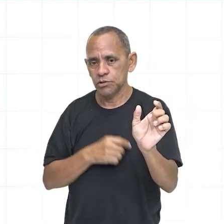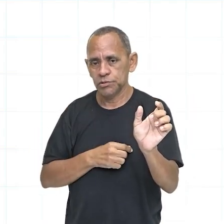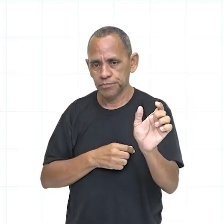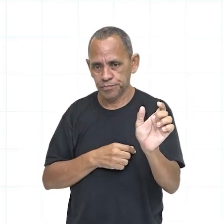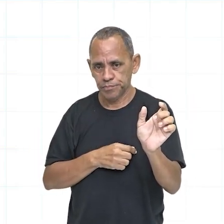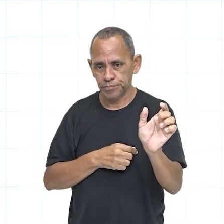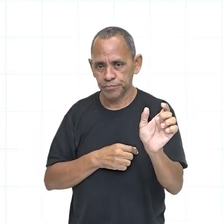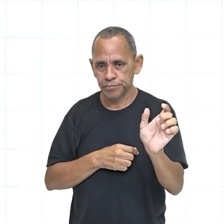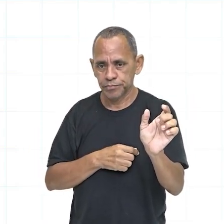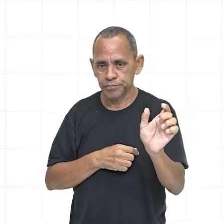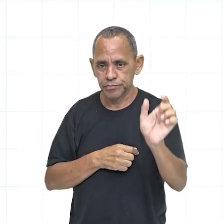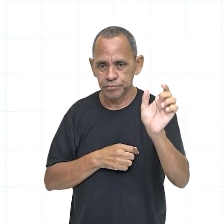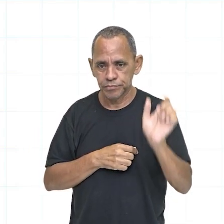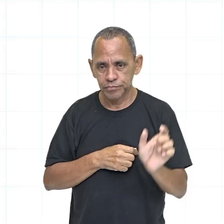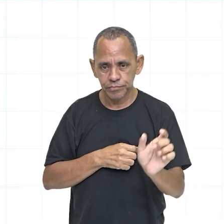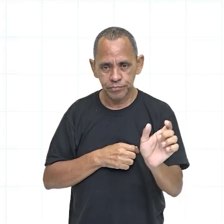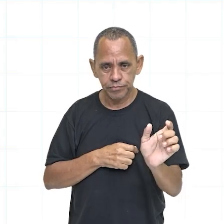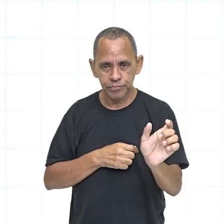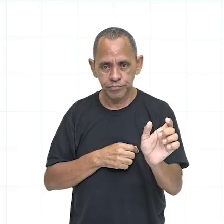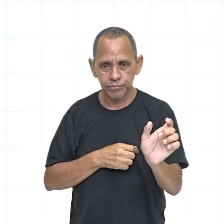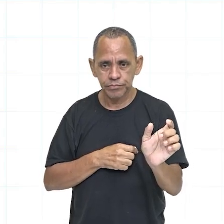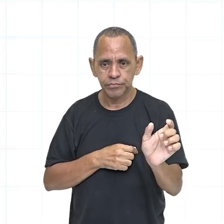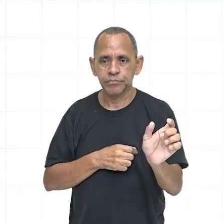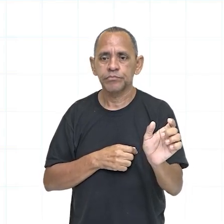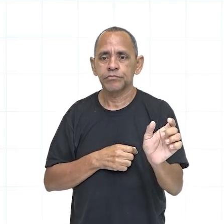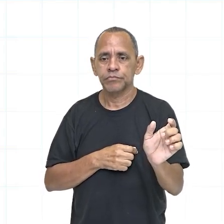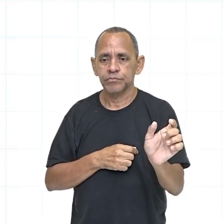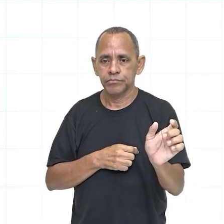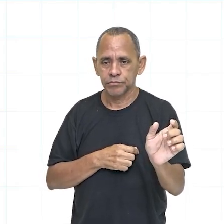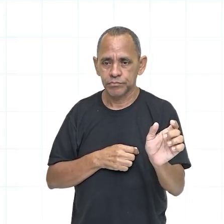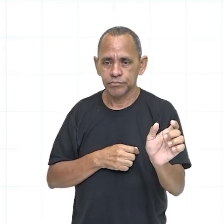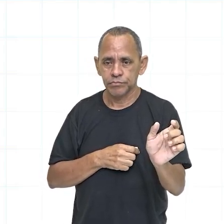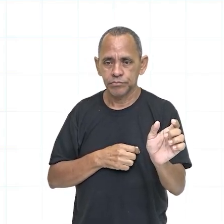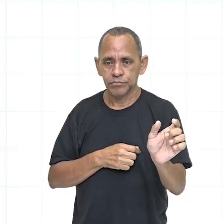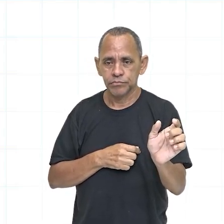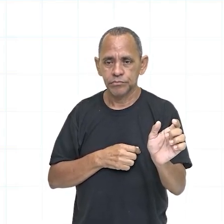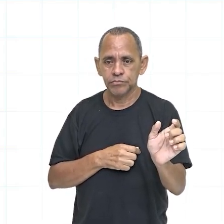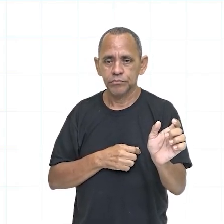Though. Mesma ideia do anterior. Embora, apesar de.